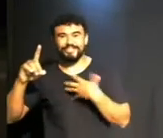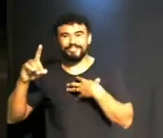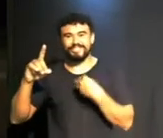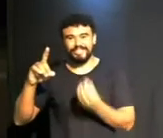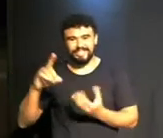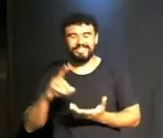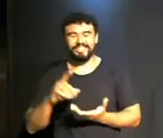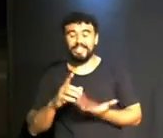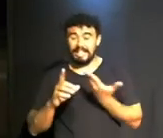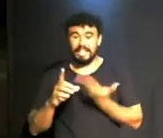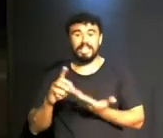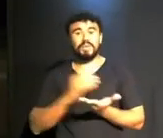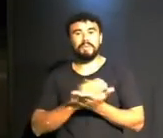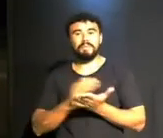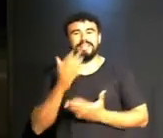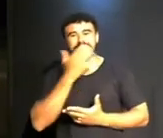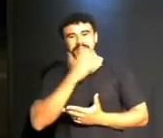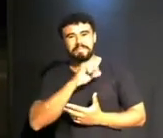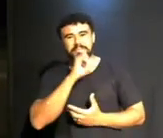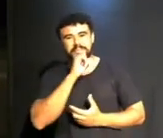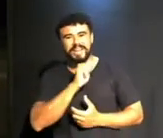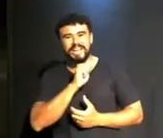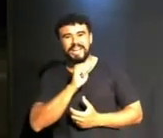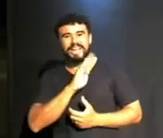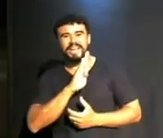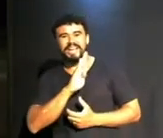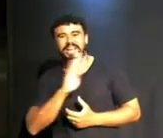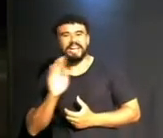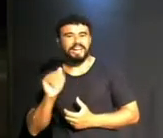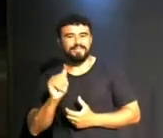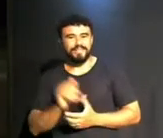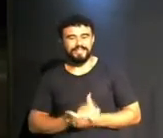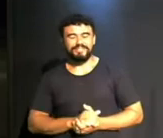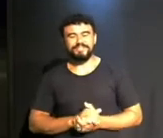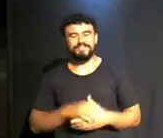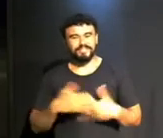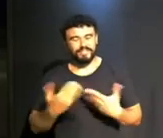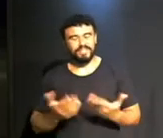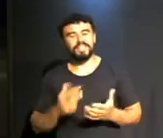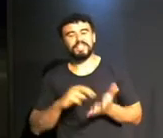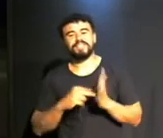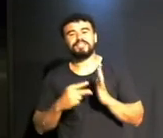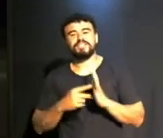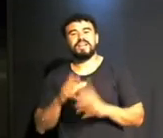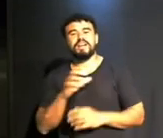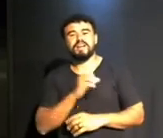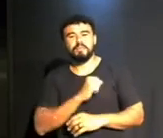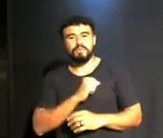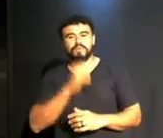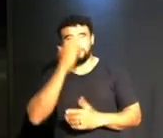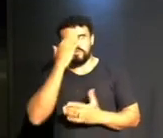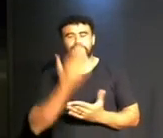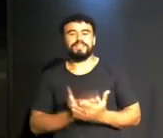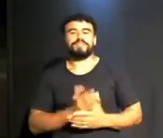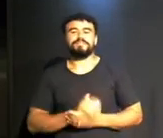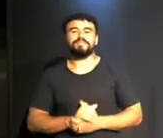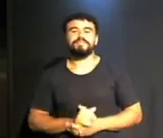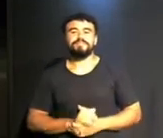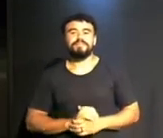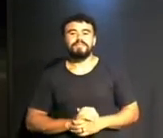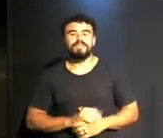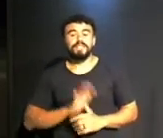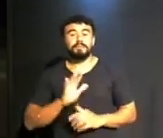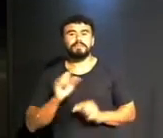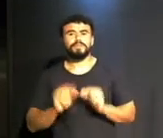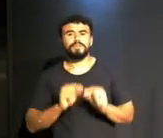ele passa a ser o nosso Abba paizinho expressão de amor e de confiança A